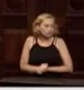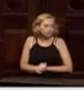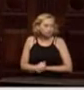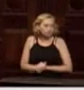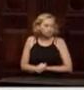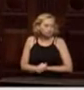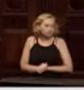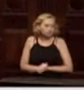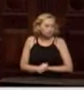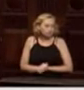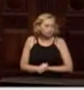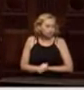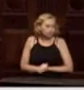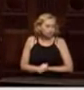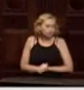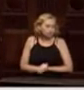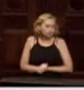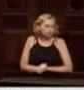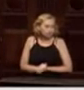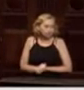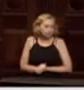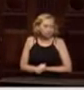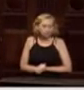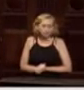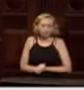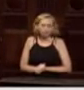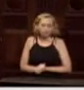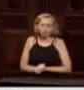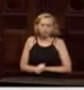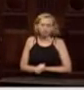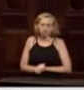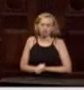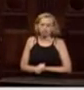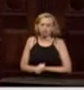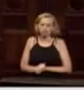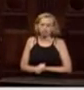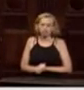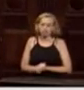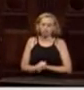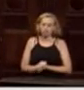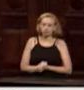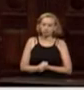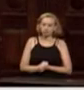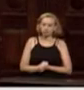e de gênio que os céus da América presenciaram.